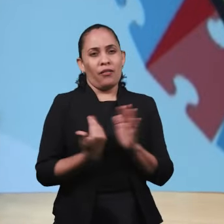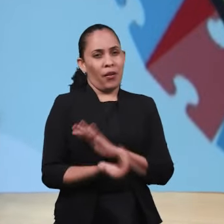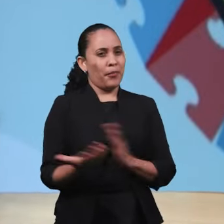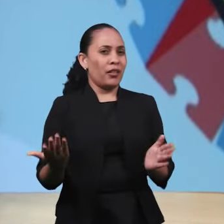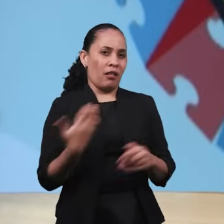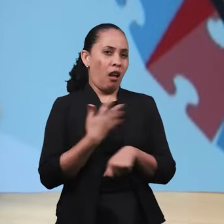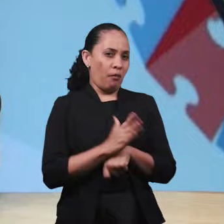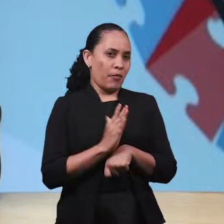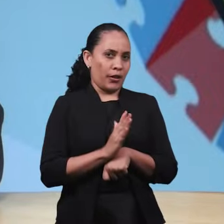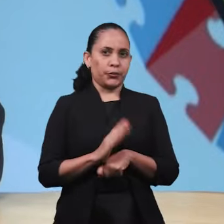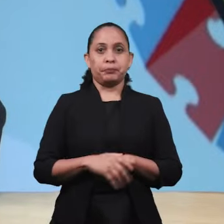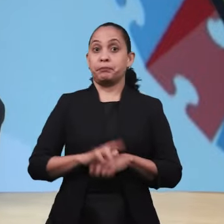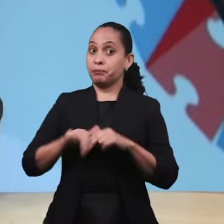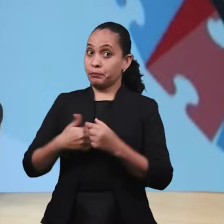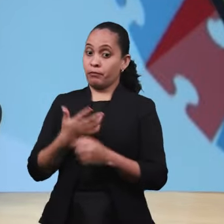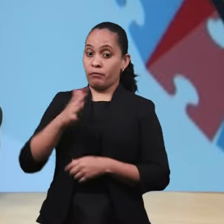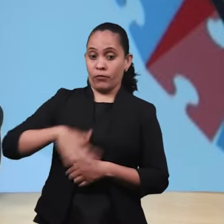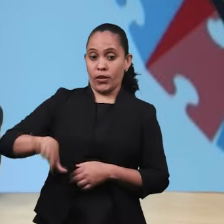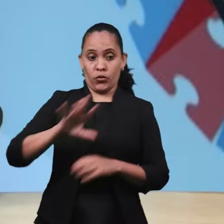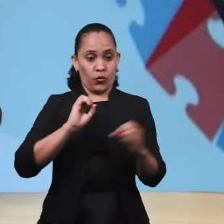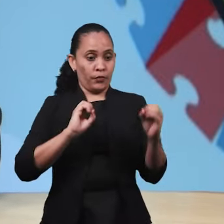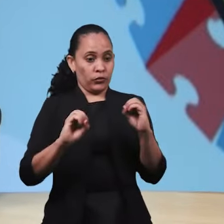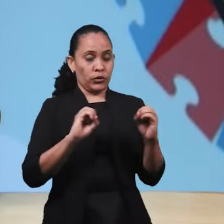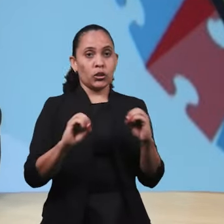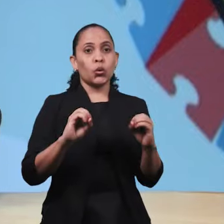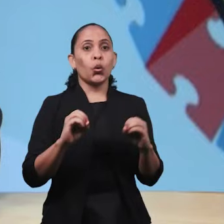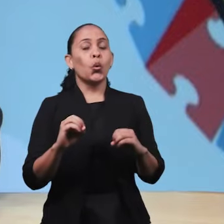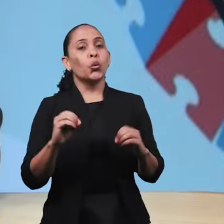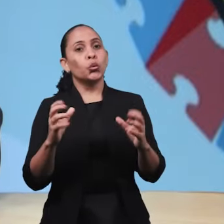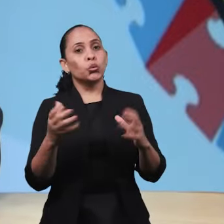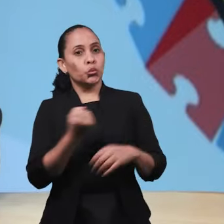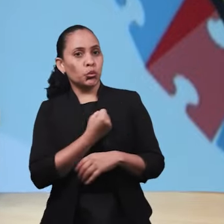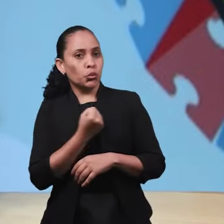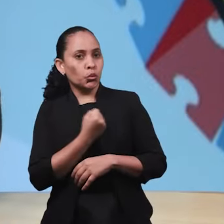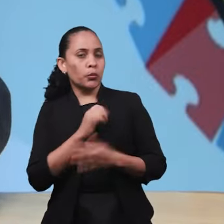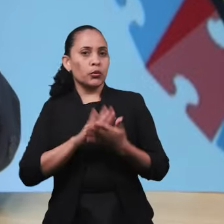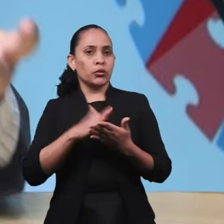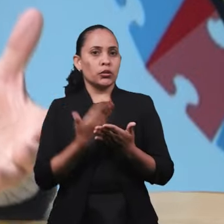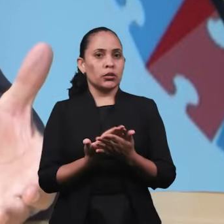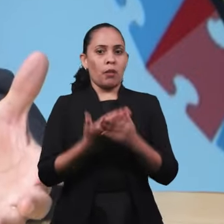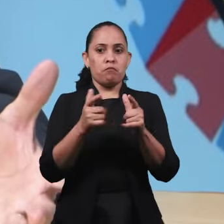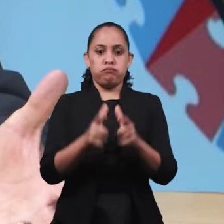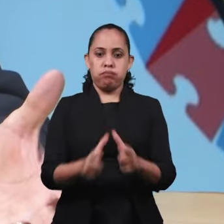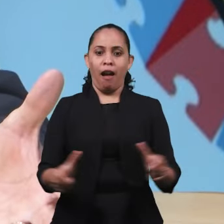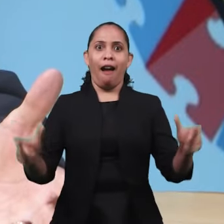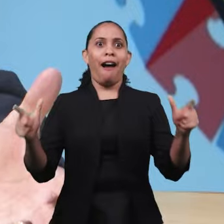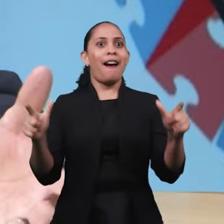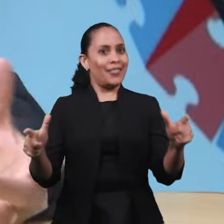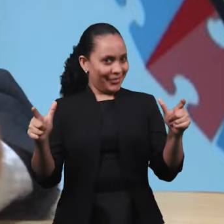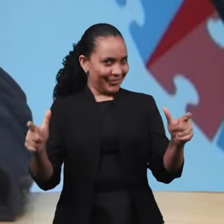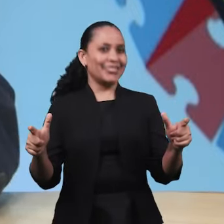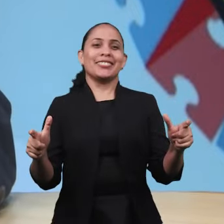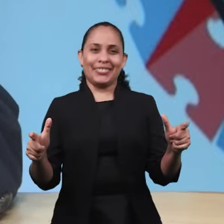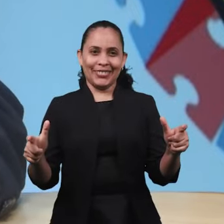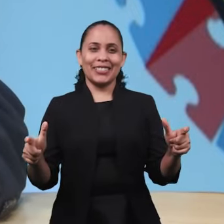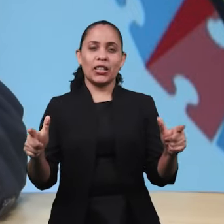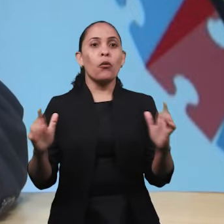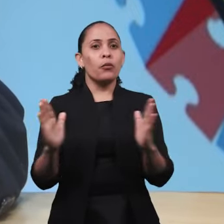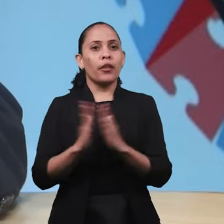essa prática. Mas com as oficinas, o número de intérpretes de Libras se multiplicou nas nossas igrejas,